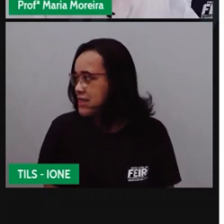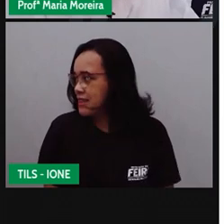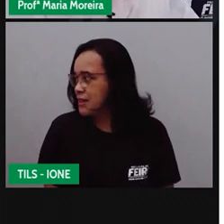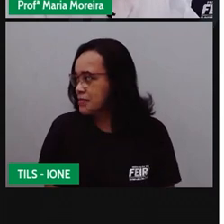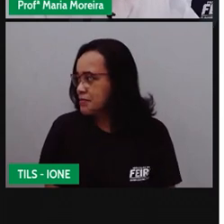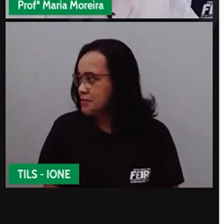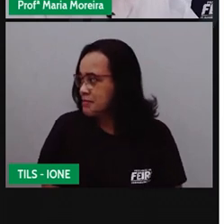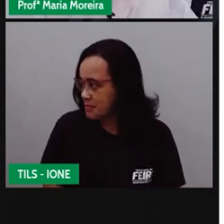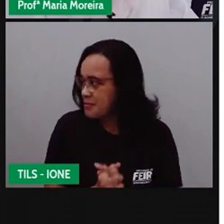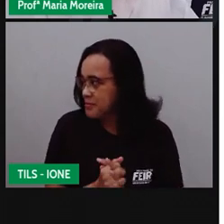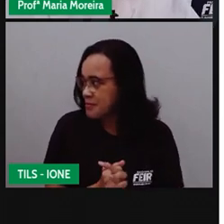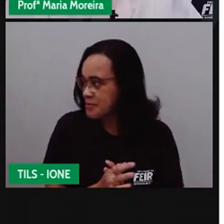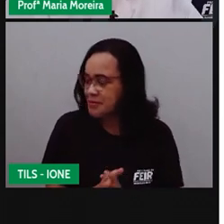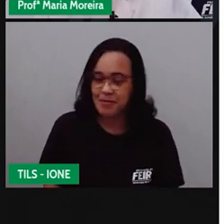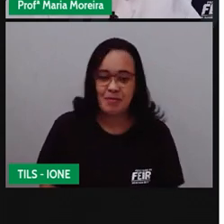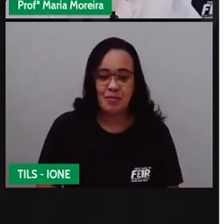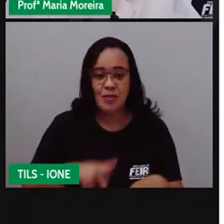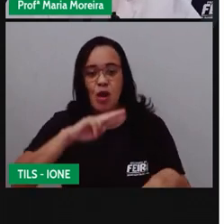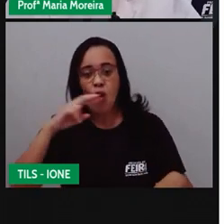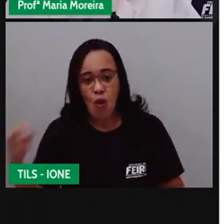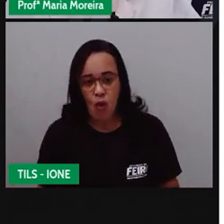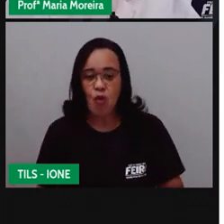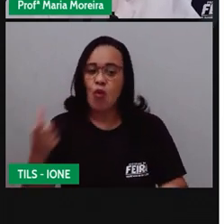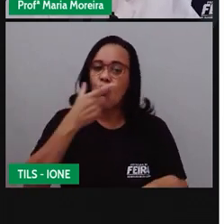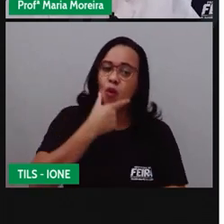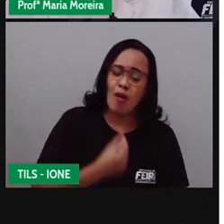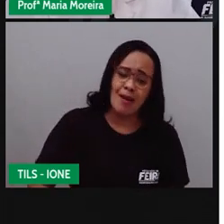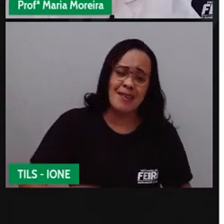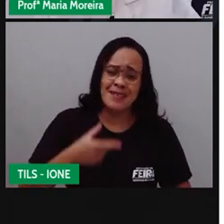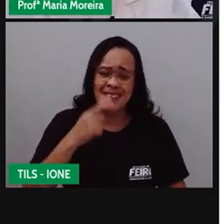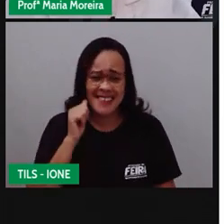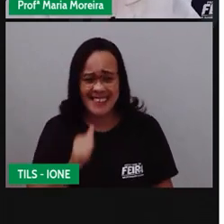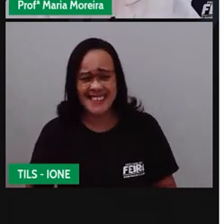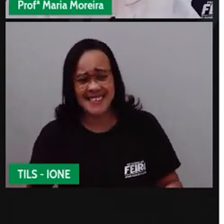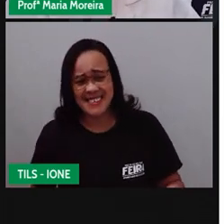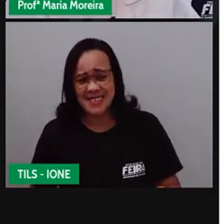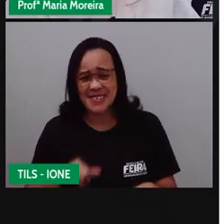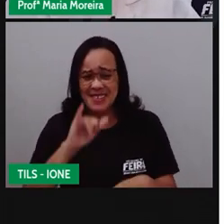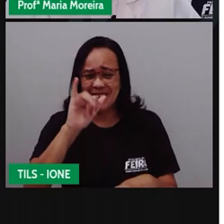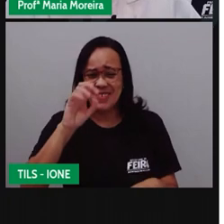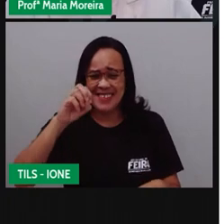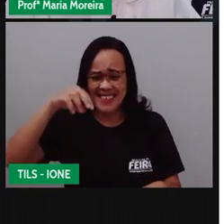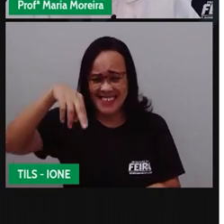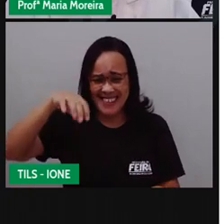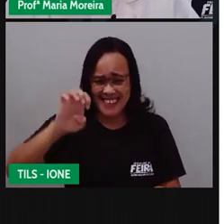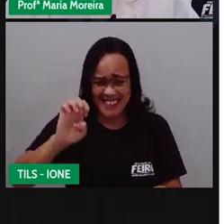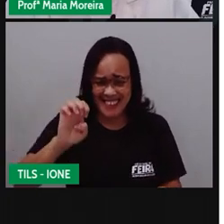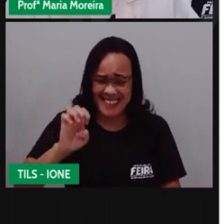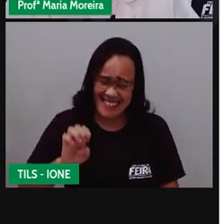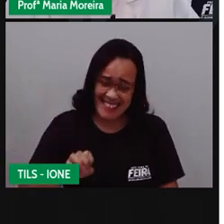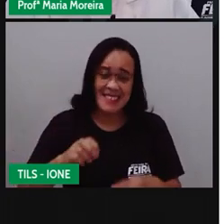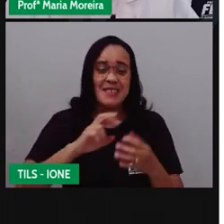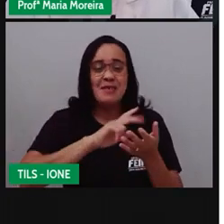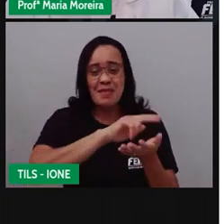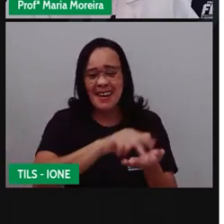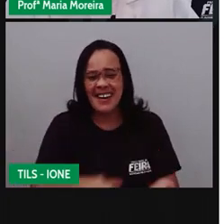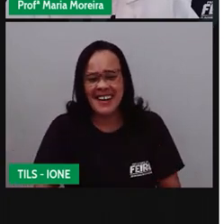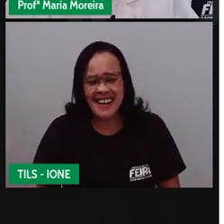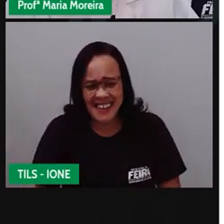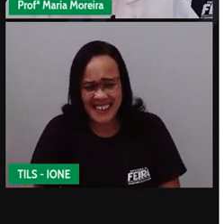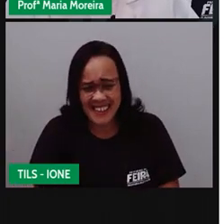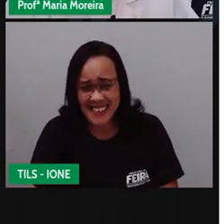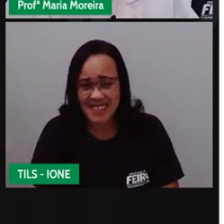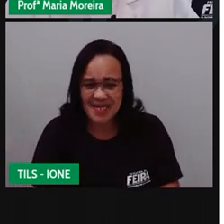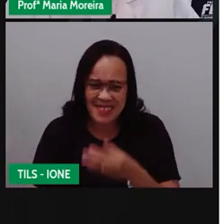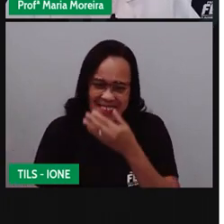Maceno? Macena? Ione Macena, nome chique, gente do céu! Aqui só chega o povo chique, fuleira aqui só pra